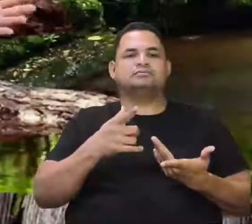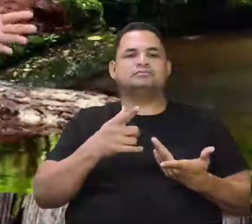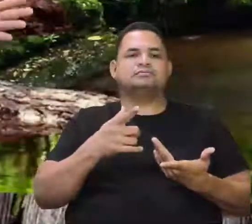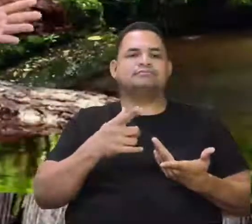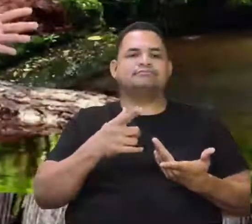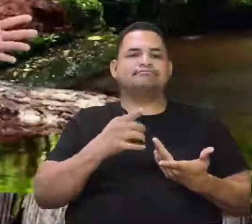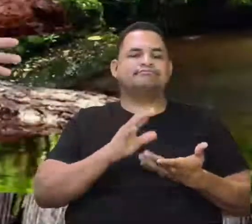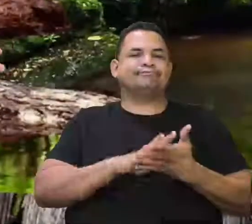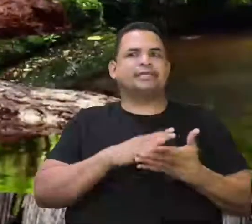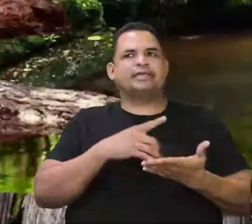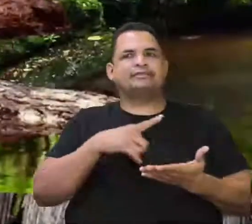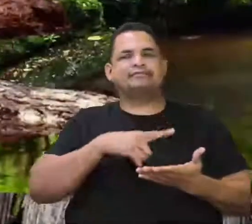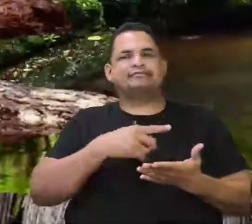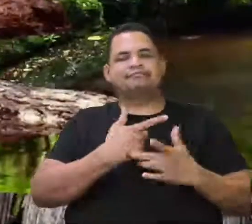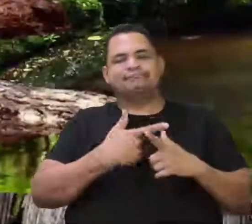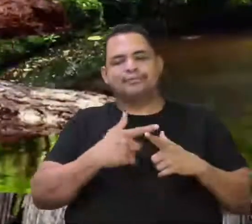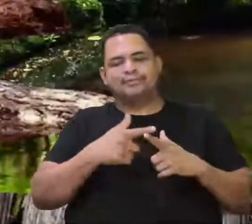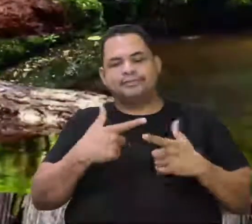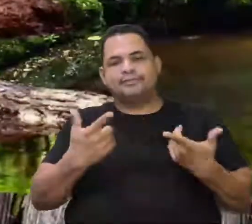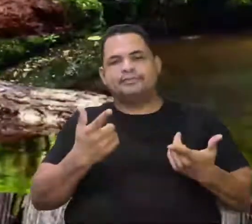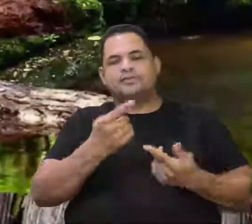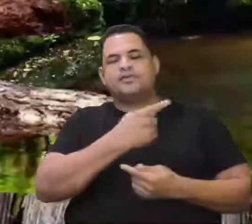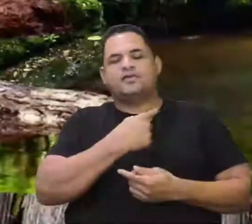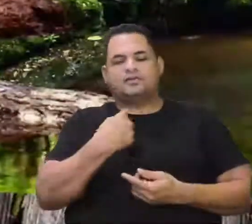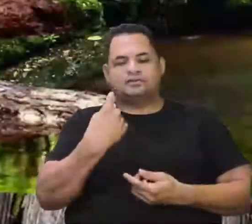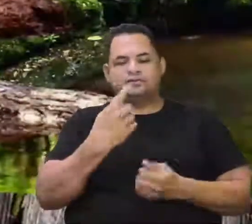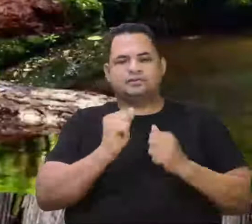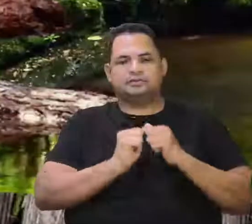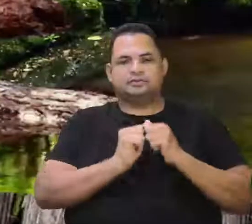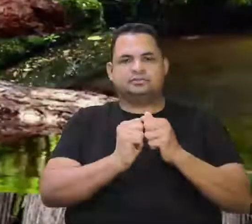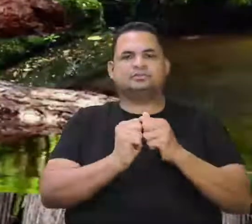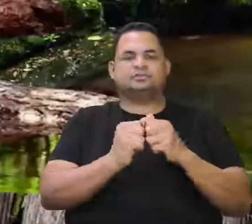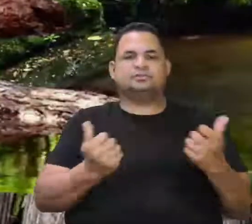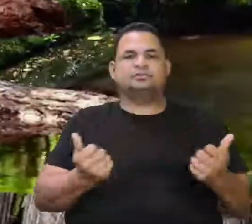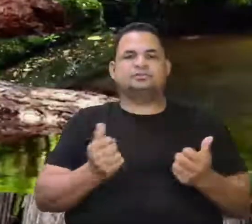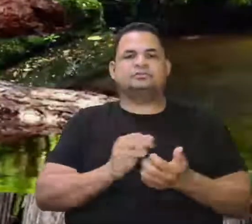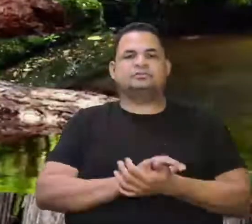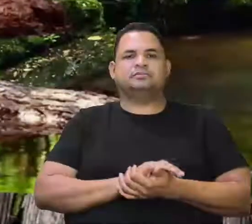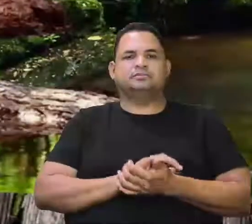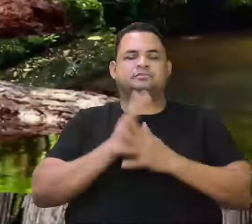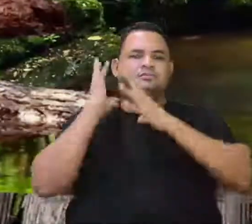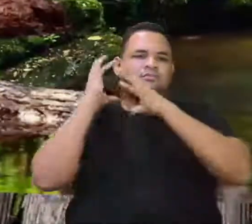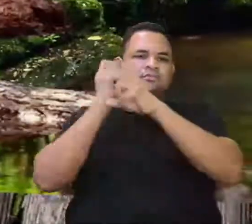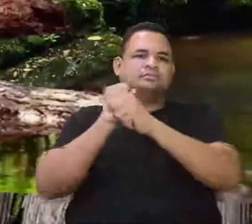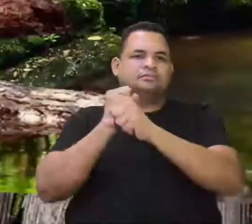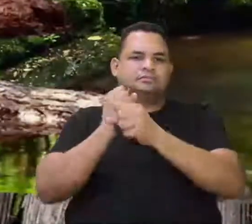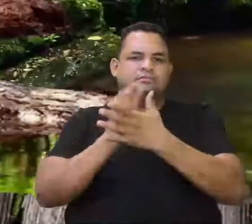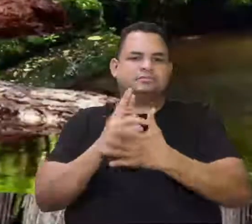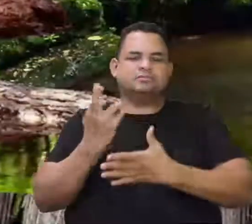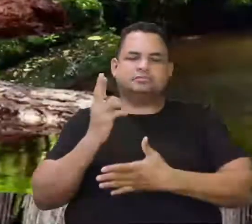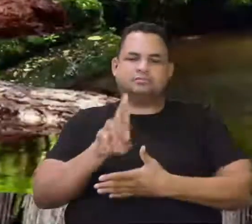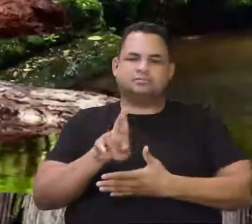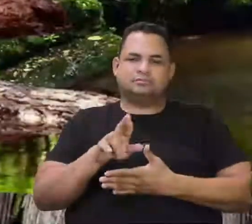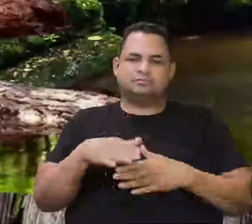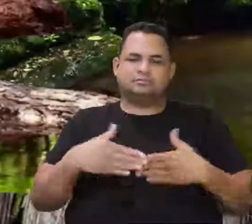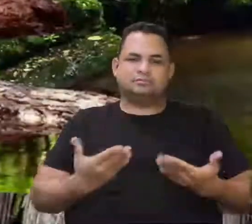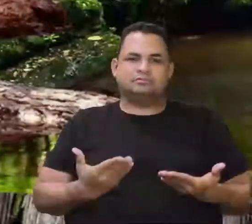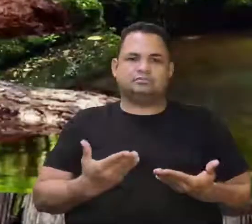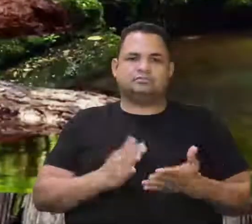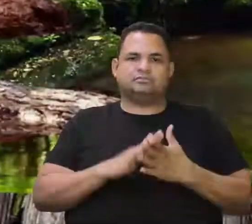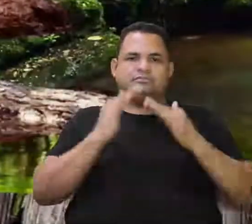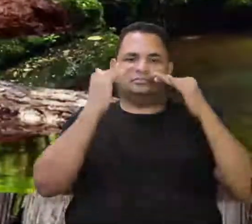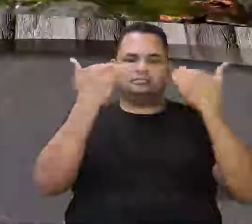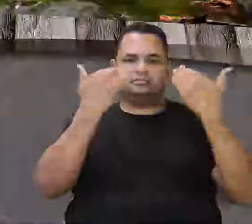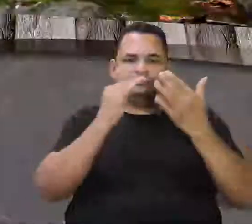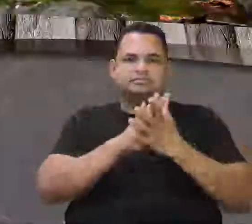né, percalço aí, a gente tá aqui junto. Ó, revisão para recuperação. Fique